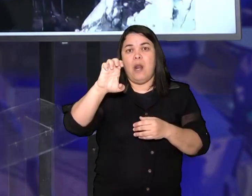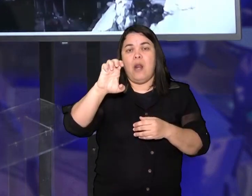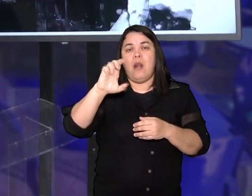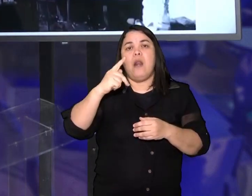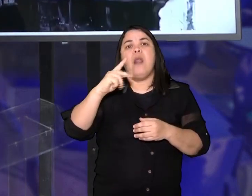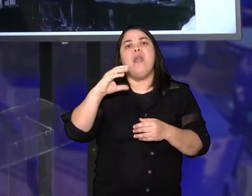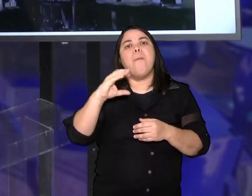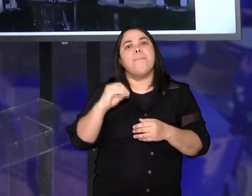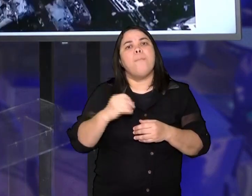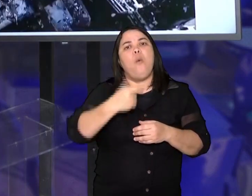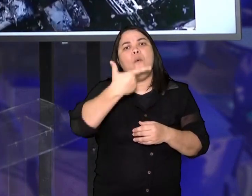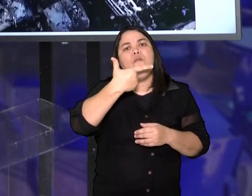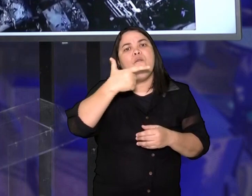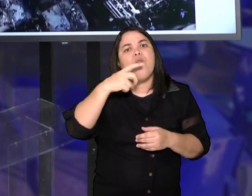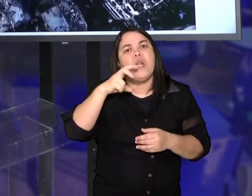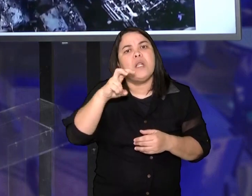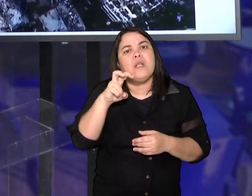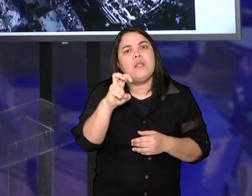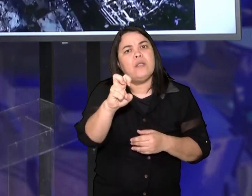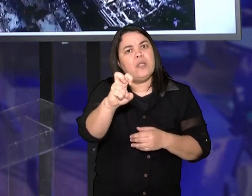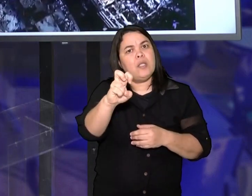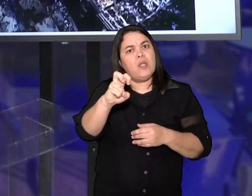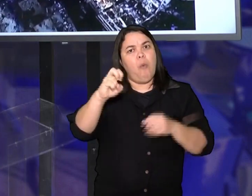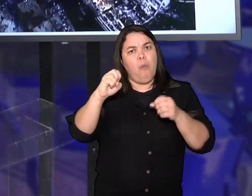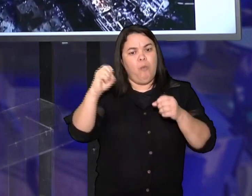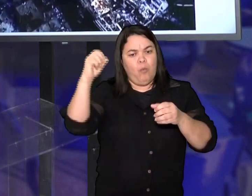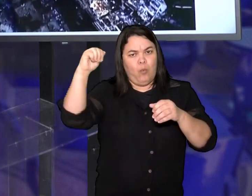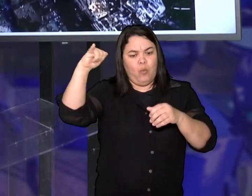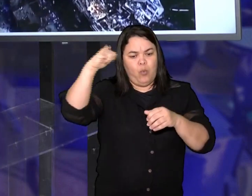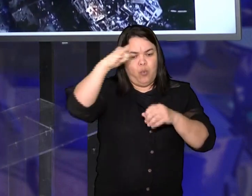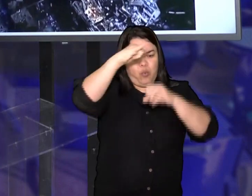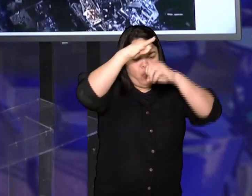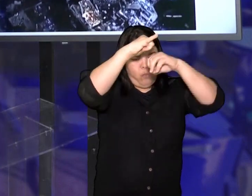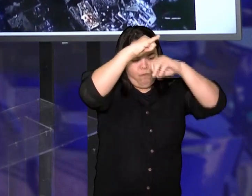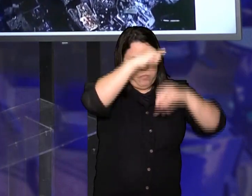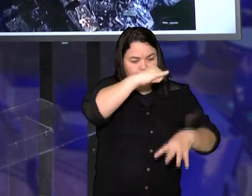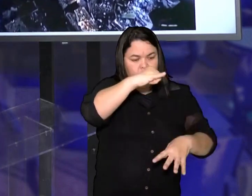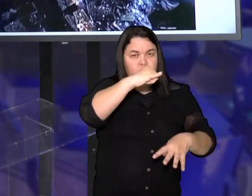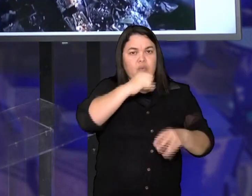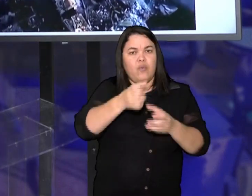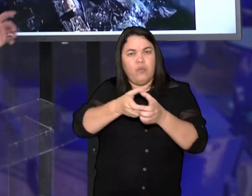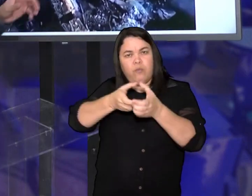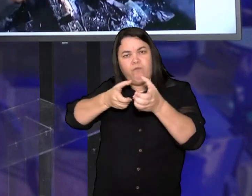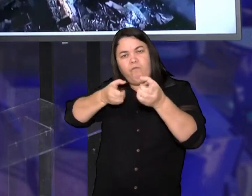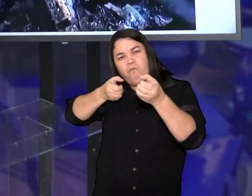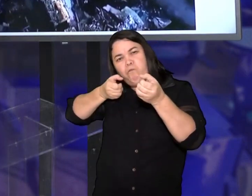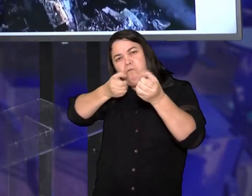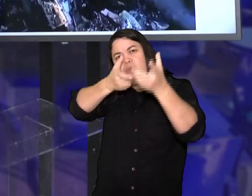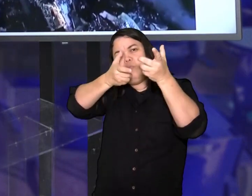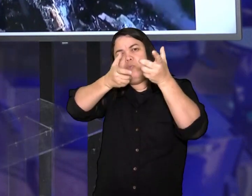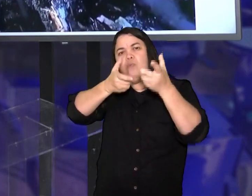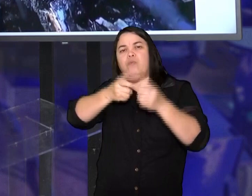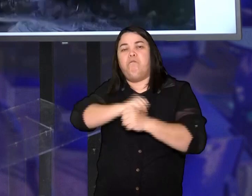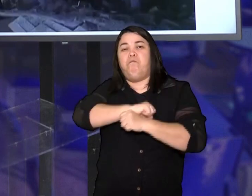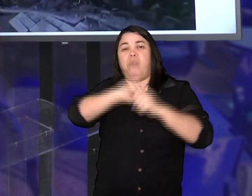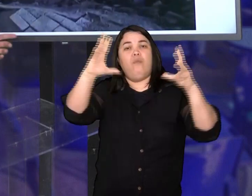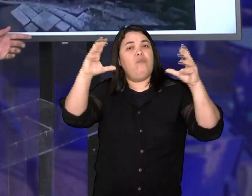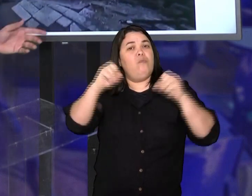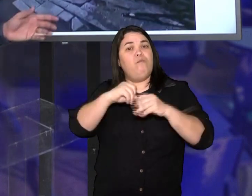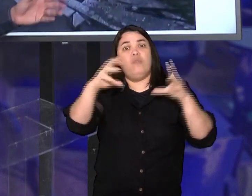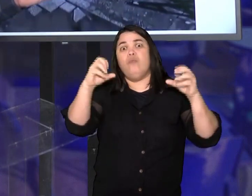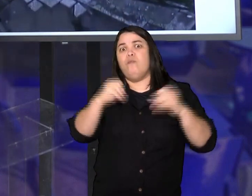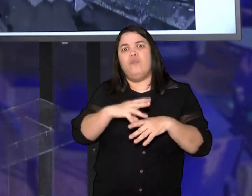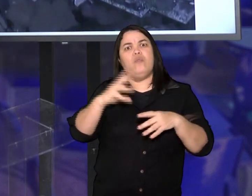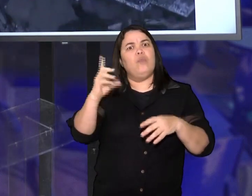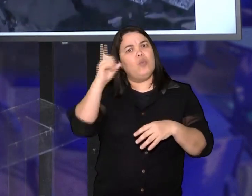25 bombardeios por dia, para vocês terem noção. Então os sírios acabam vivendo nessa catástrofe que